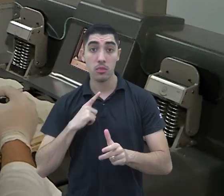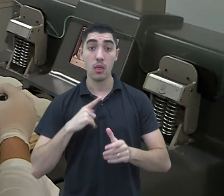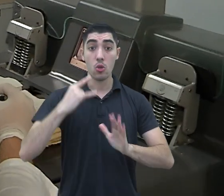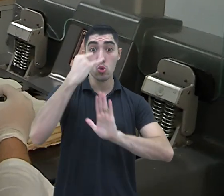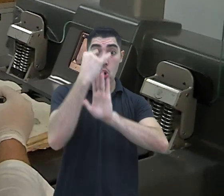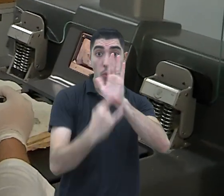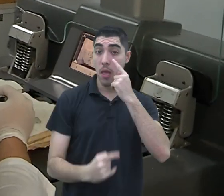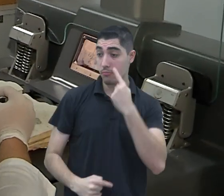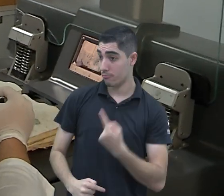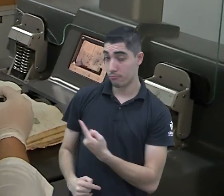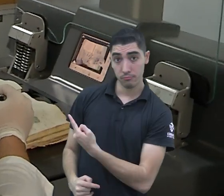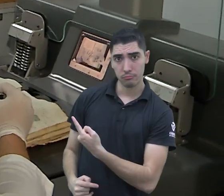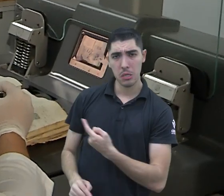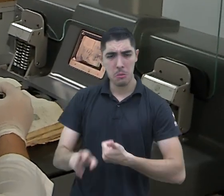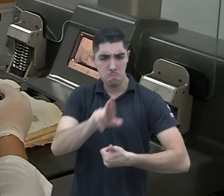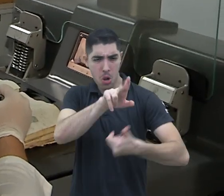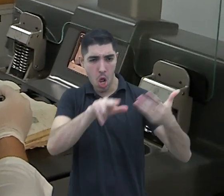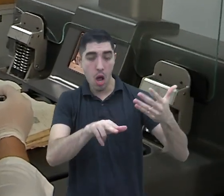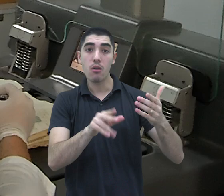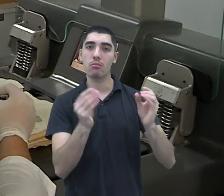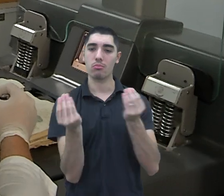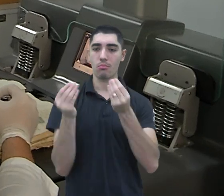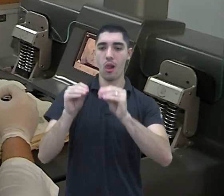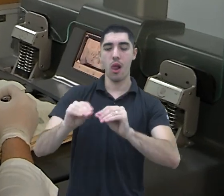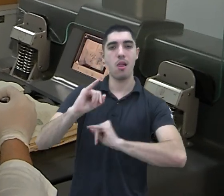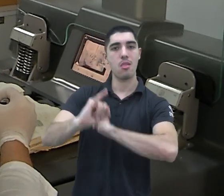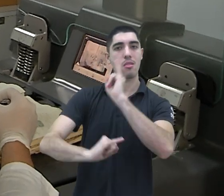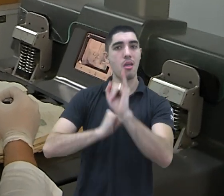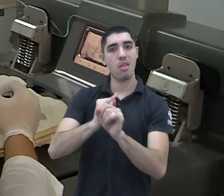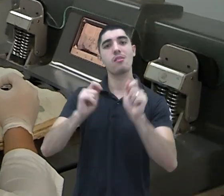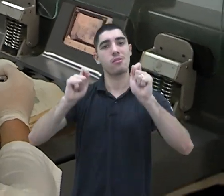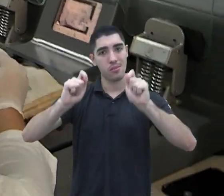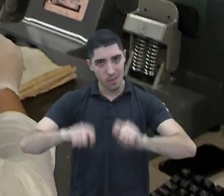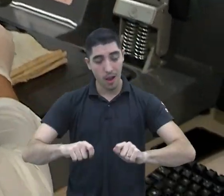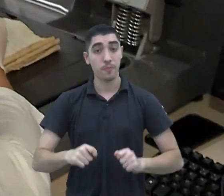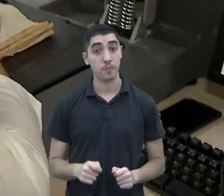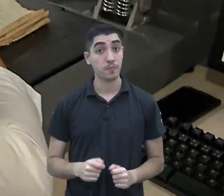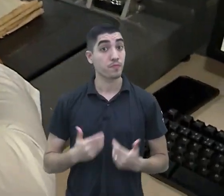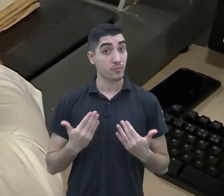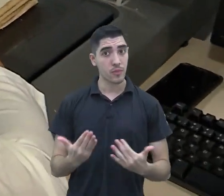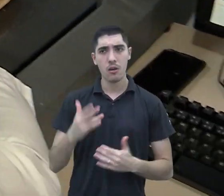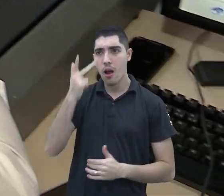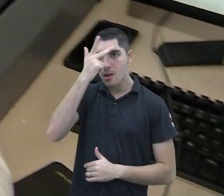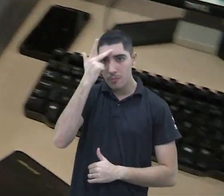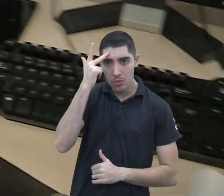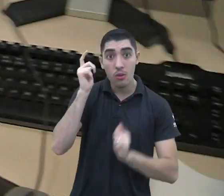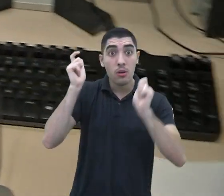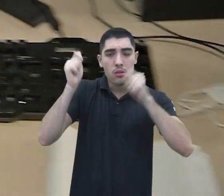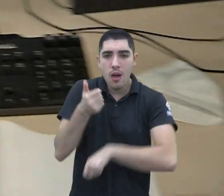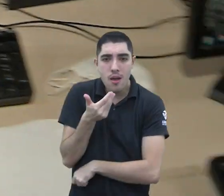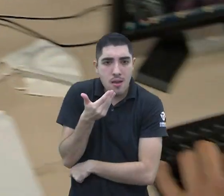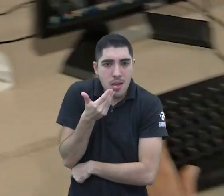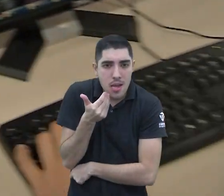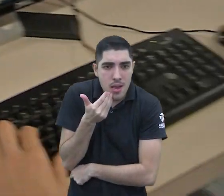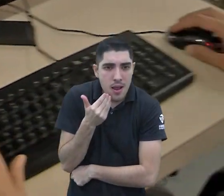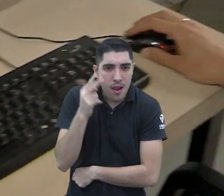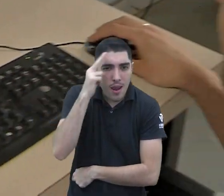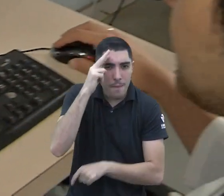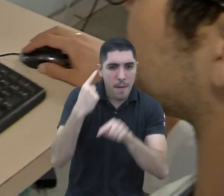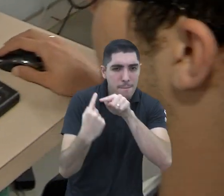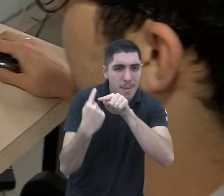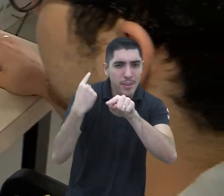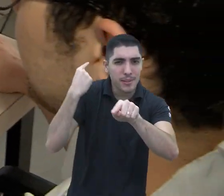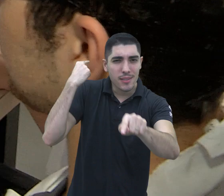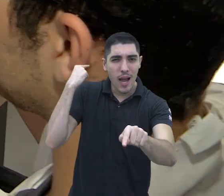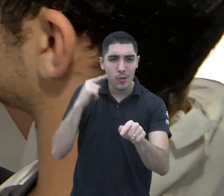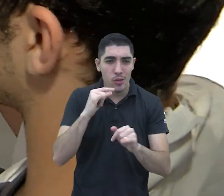todos esses documentos que estão aqui na prateleira em forma digital. Ou seja, uma verdadeira viagem ao